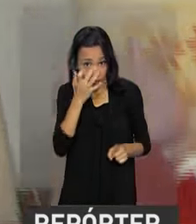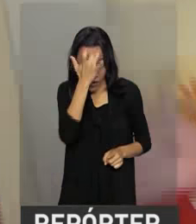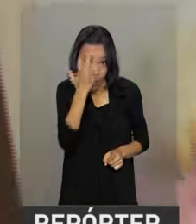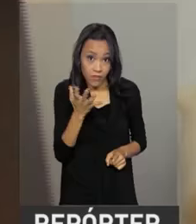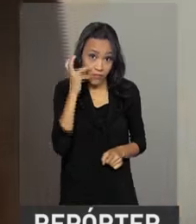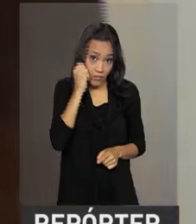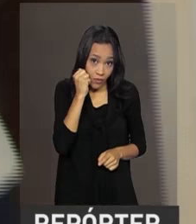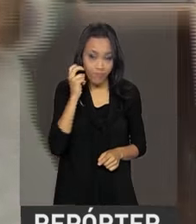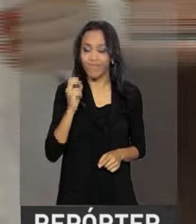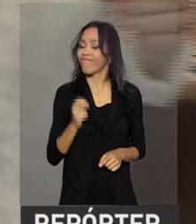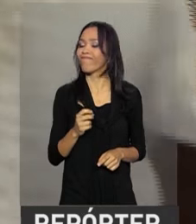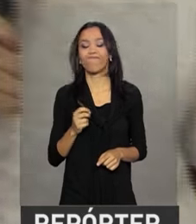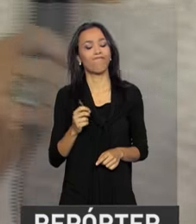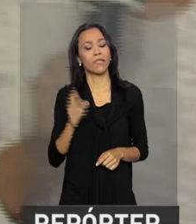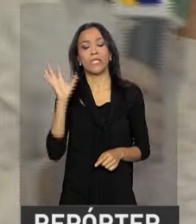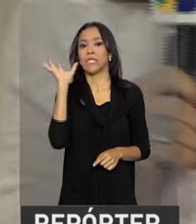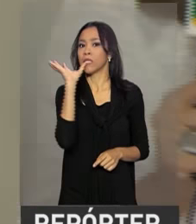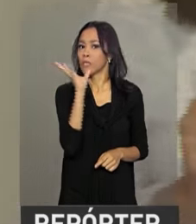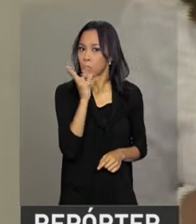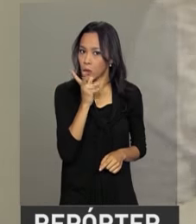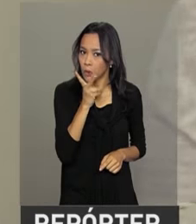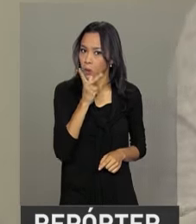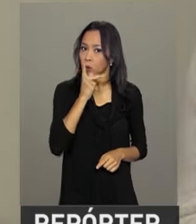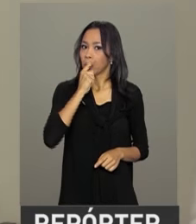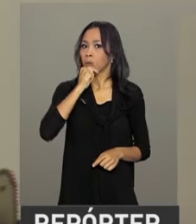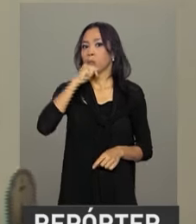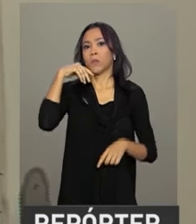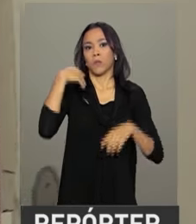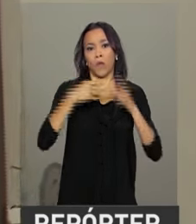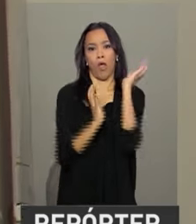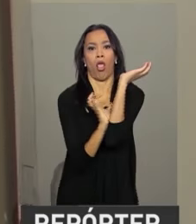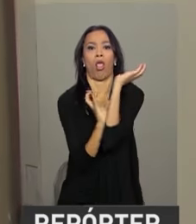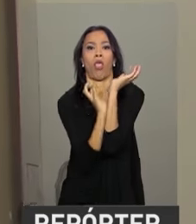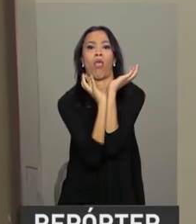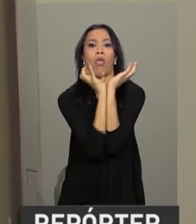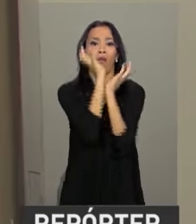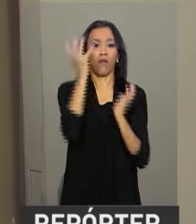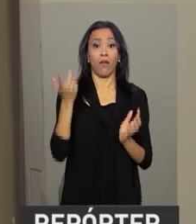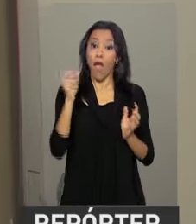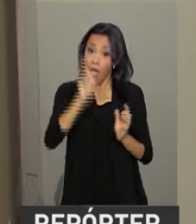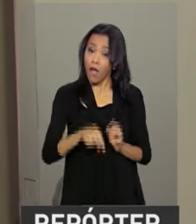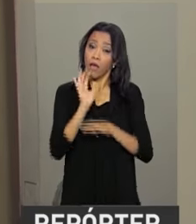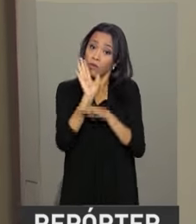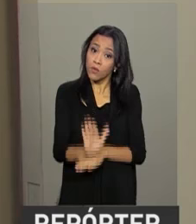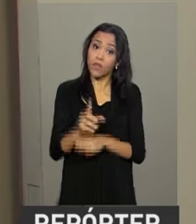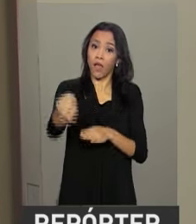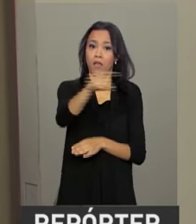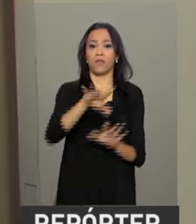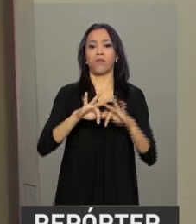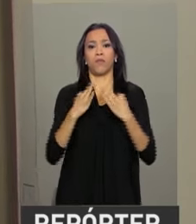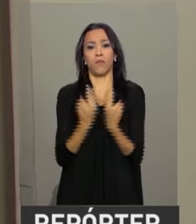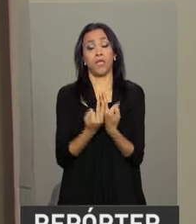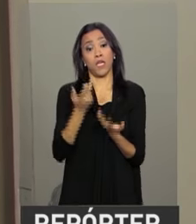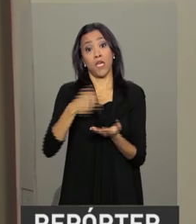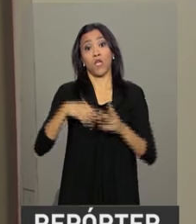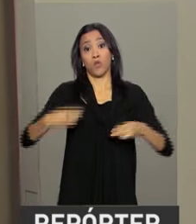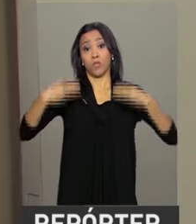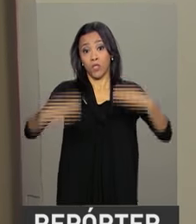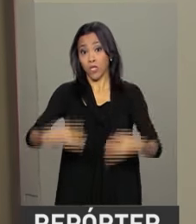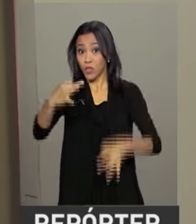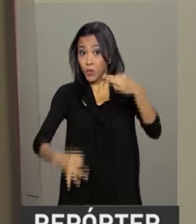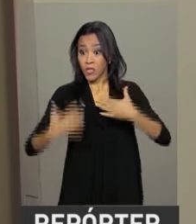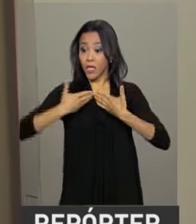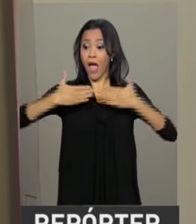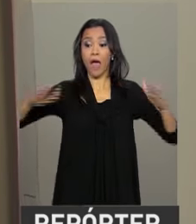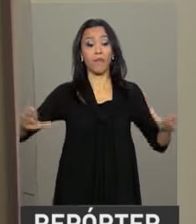fácil. Eles passaram por muita demora e burocracia. E é justamente para ajudar famílias como essa que o Ministério da Justiça abriu um